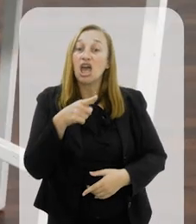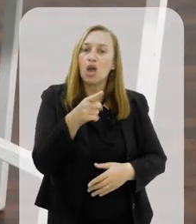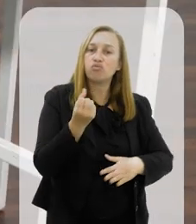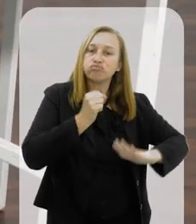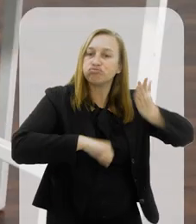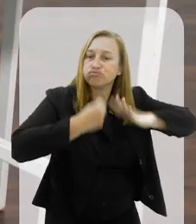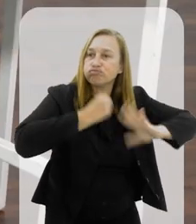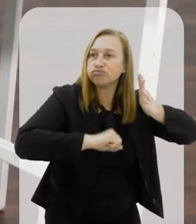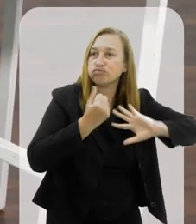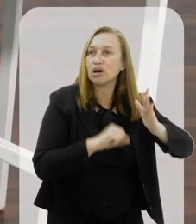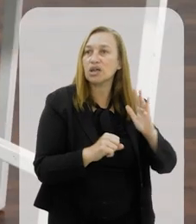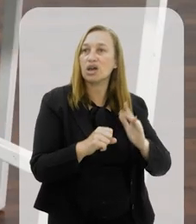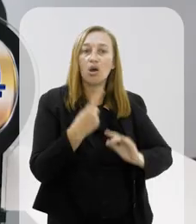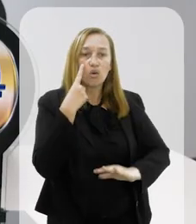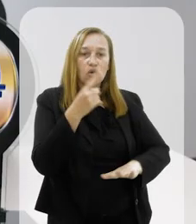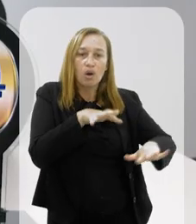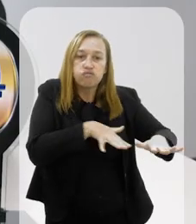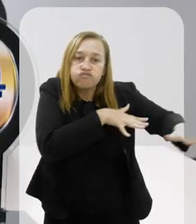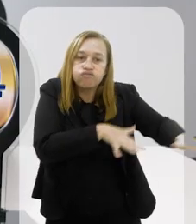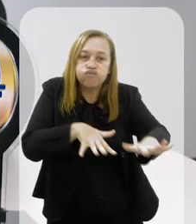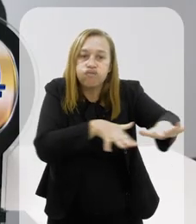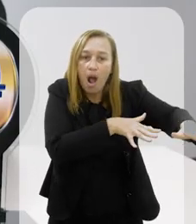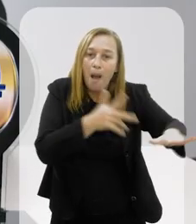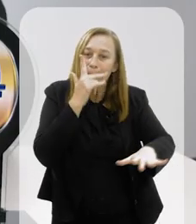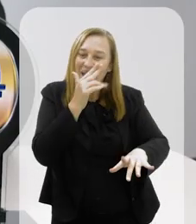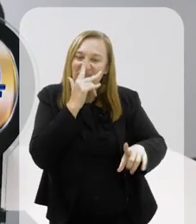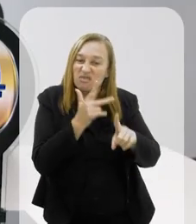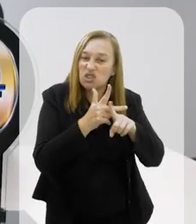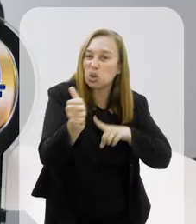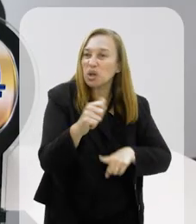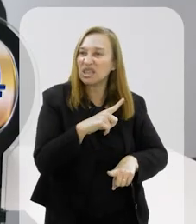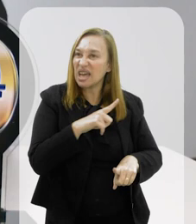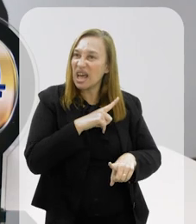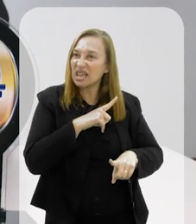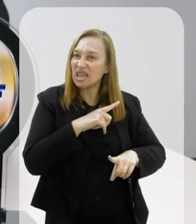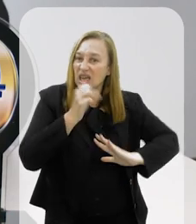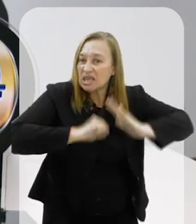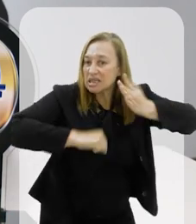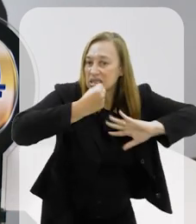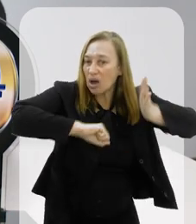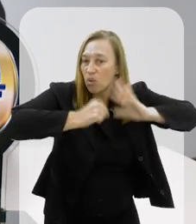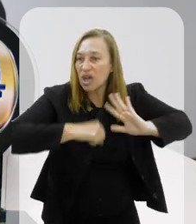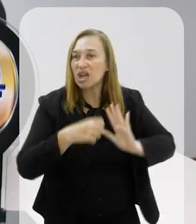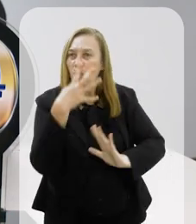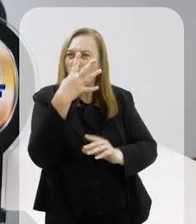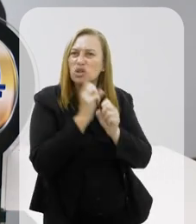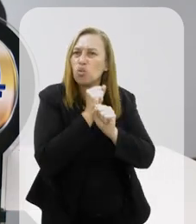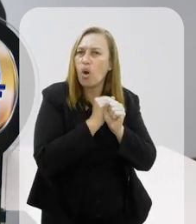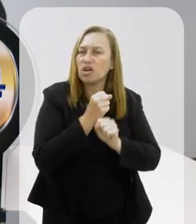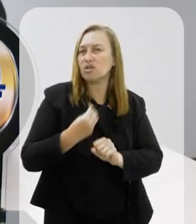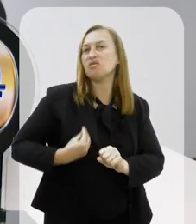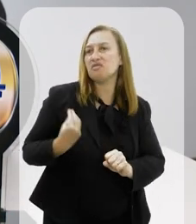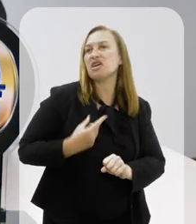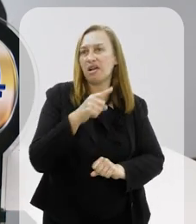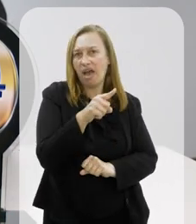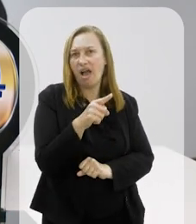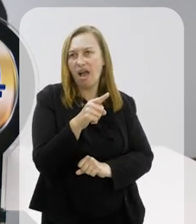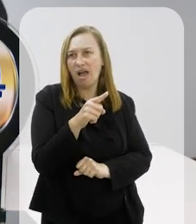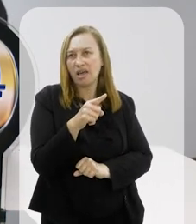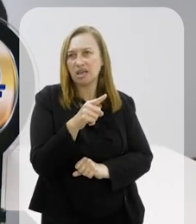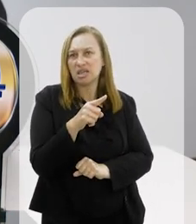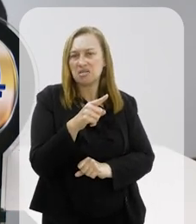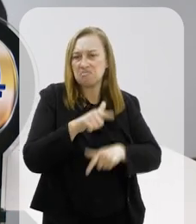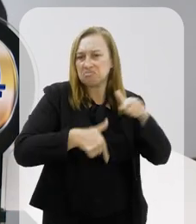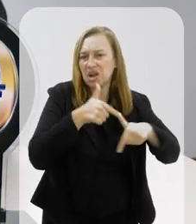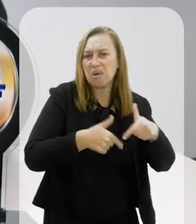Salgueiro sempre quando pisa na Avenida vem com cara de de que que vai ganhar né sim s Salgueiro eu fiz Ciro durante 4 anos né